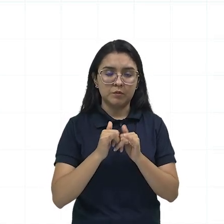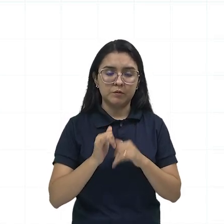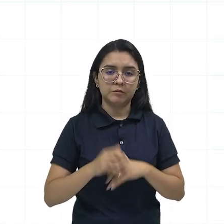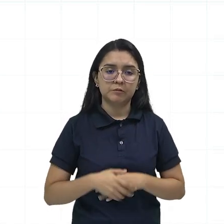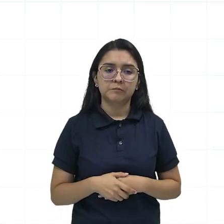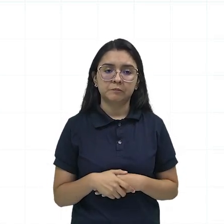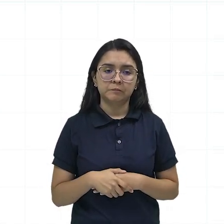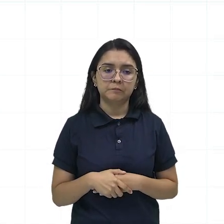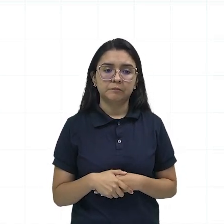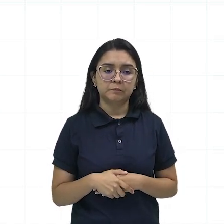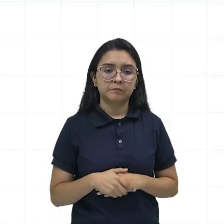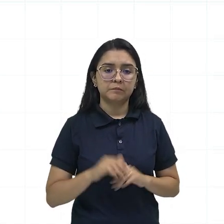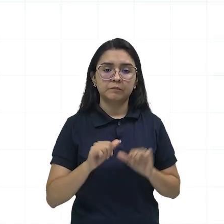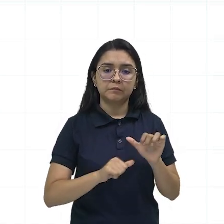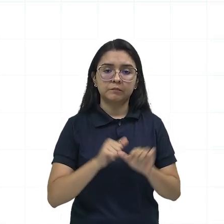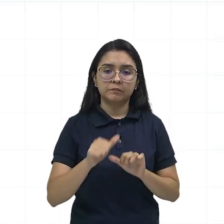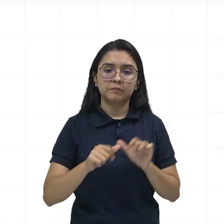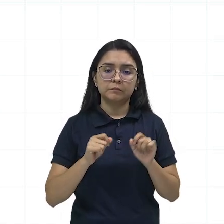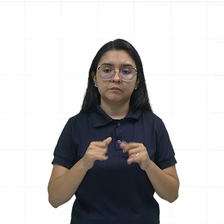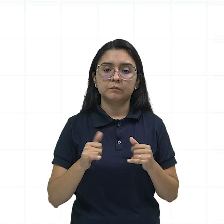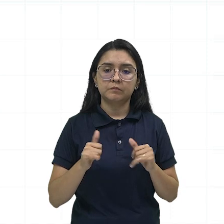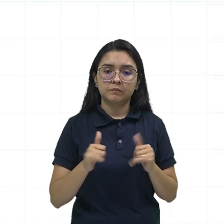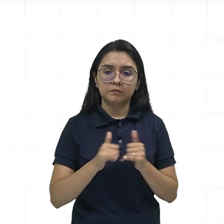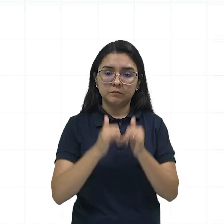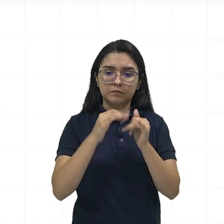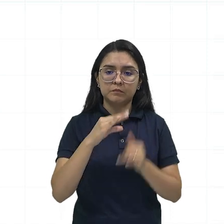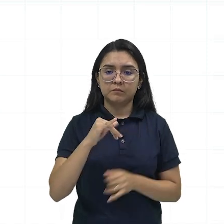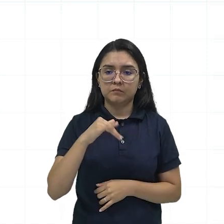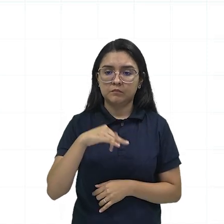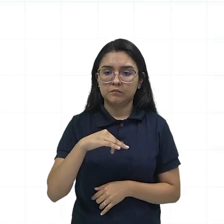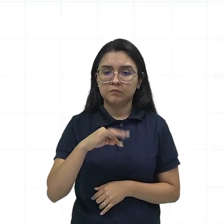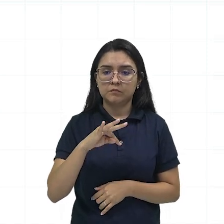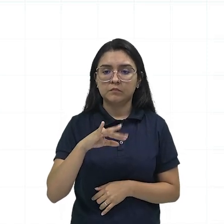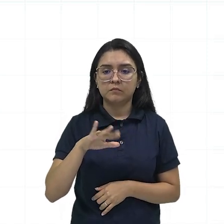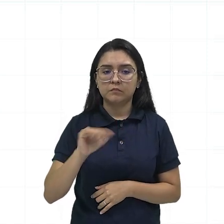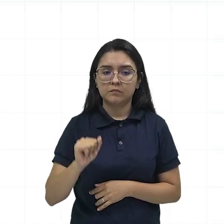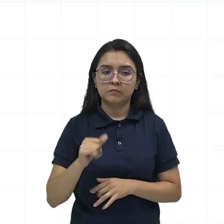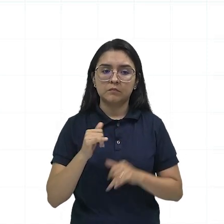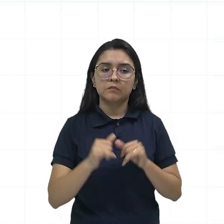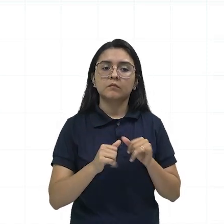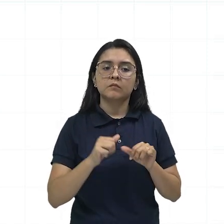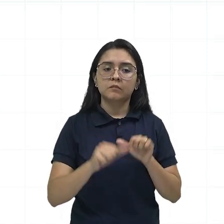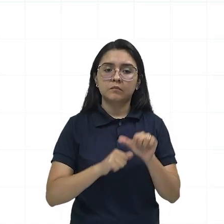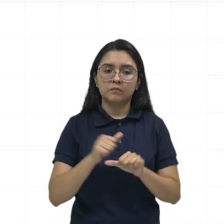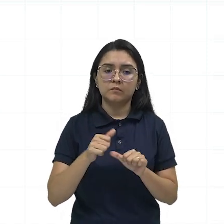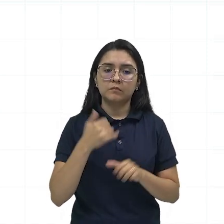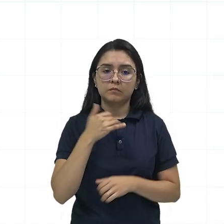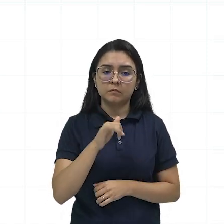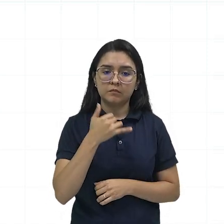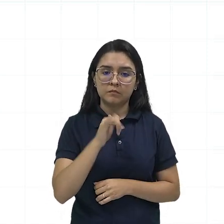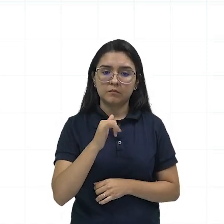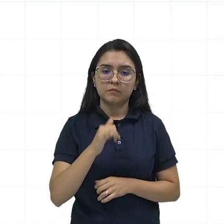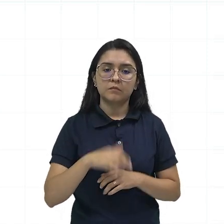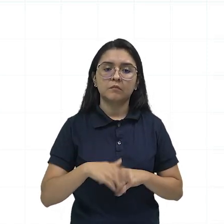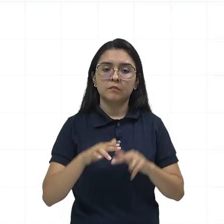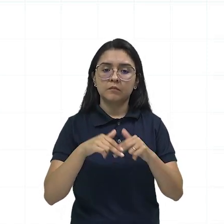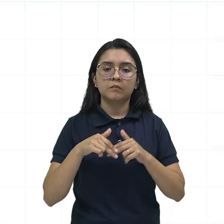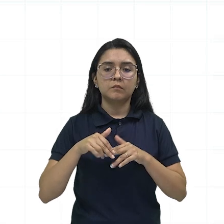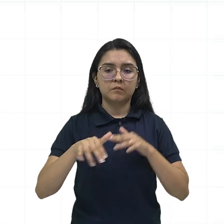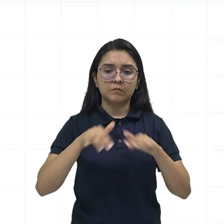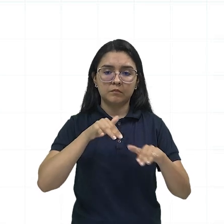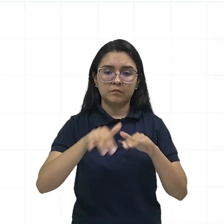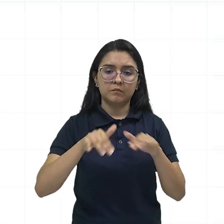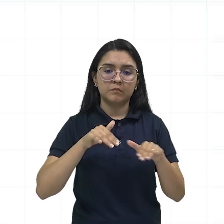usina hidrelétrica transforma a energia cinética em energia elétrica